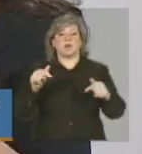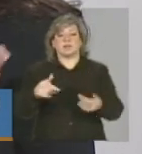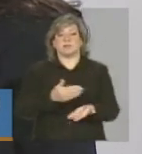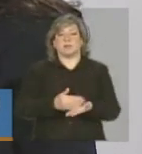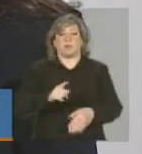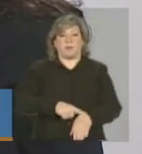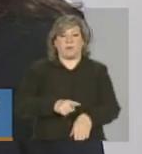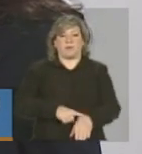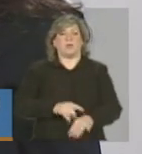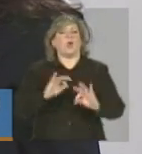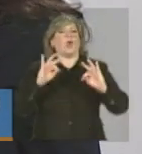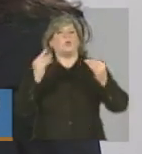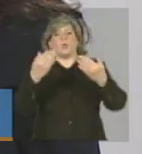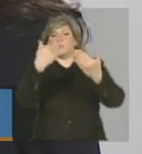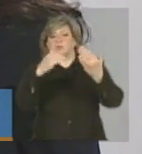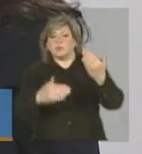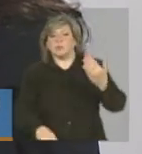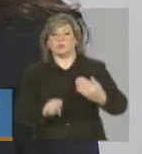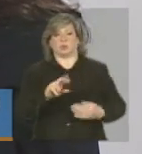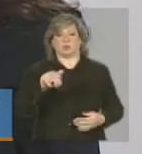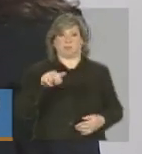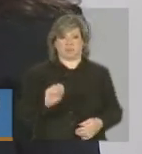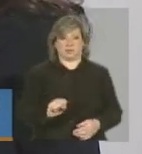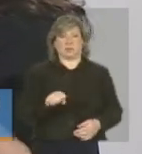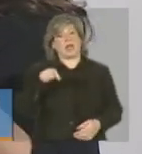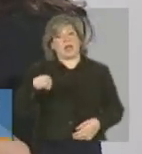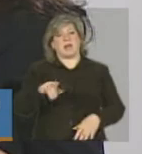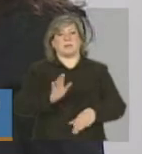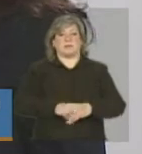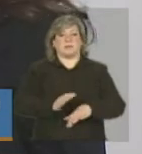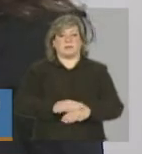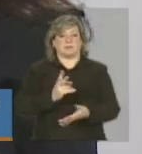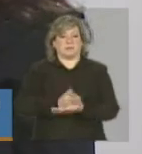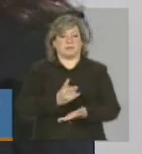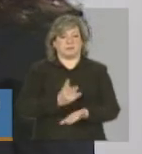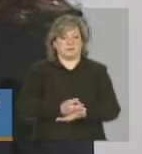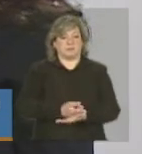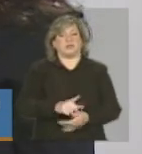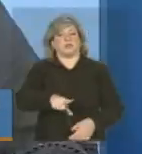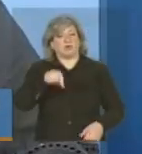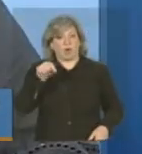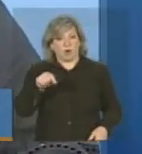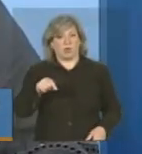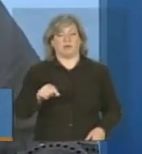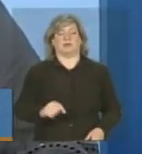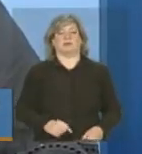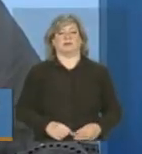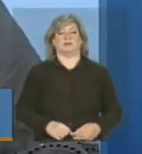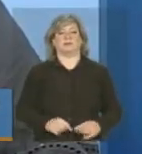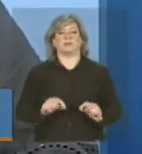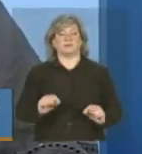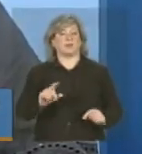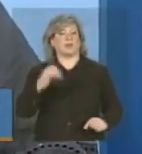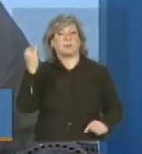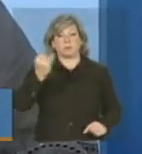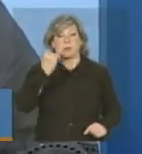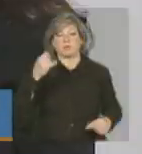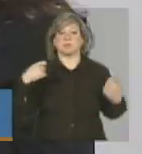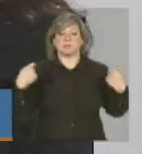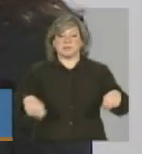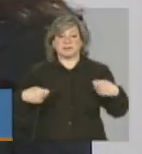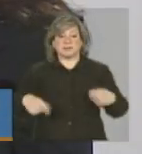para todos os aplicativos da rede Suas. Uma senha que ele mesmo escolhe. É uma senha que ele mesmo escolhe e que, importante, deve